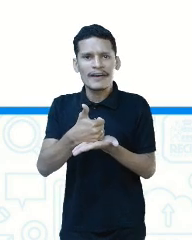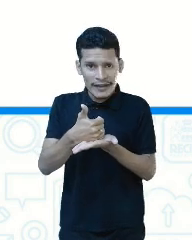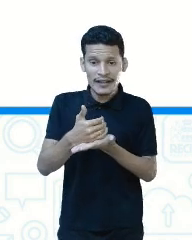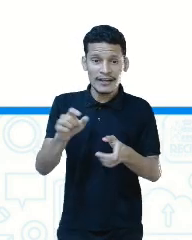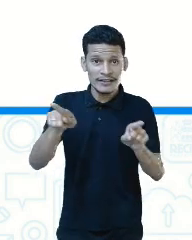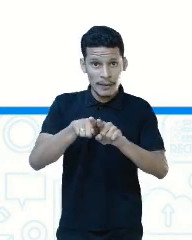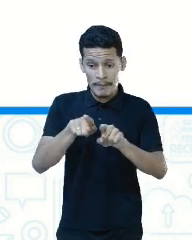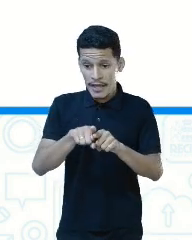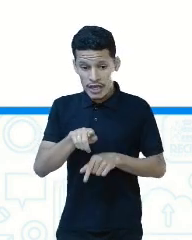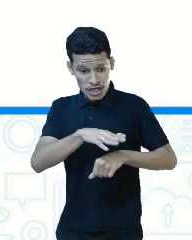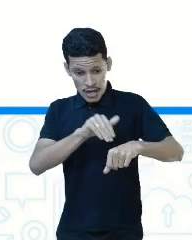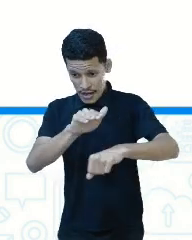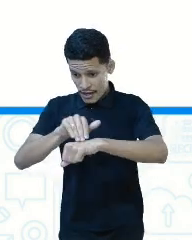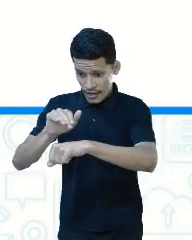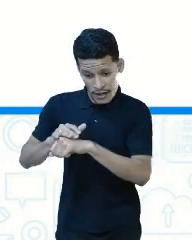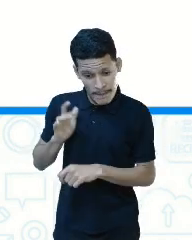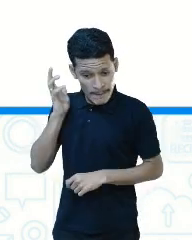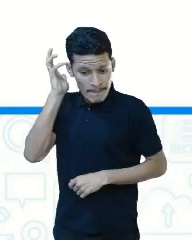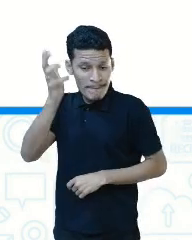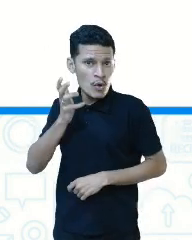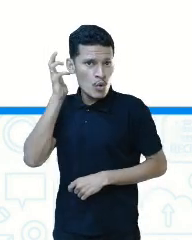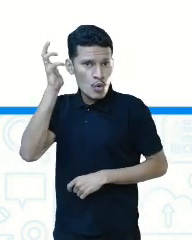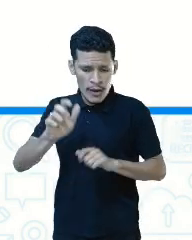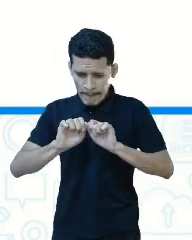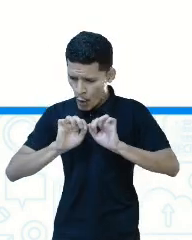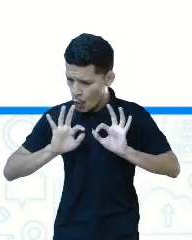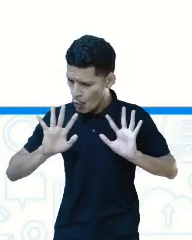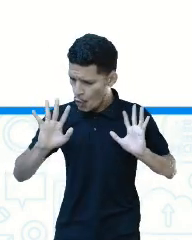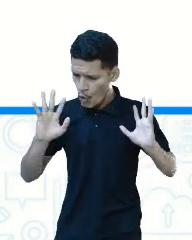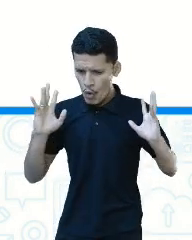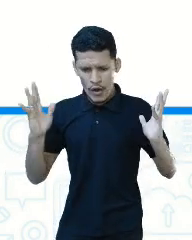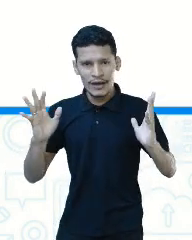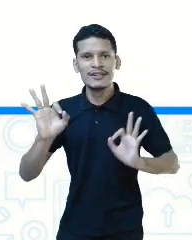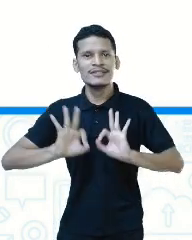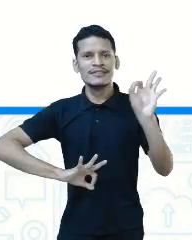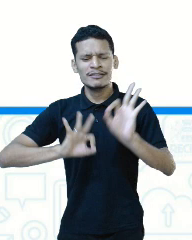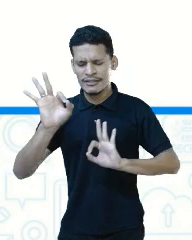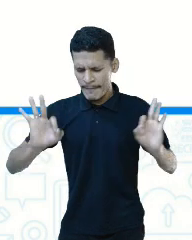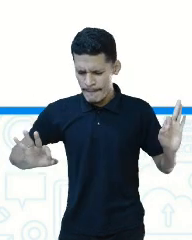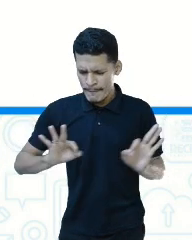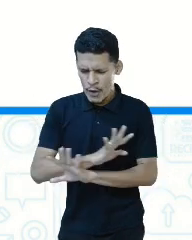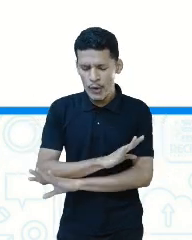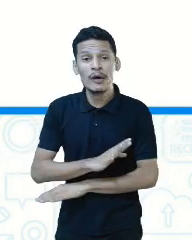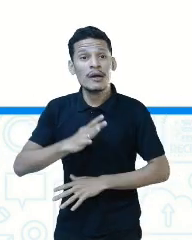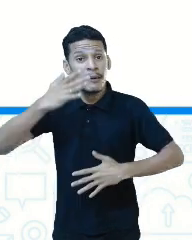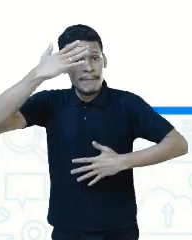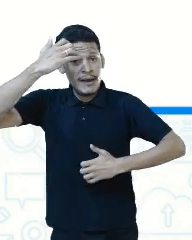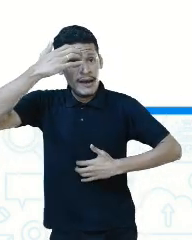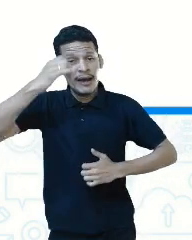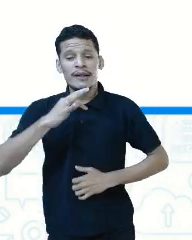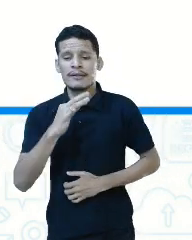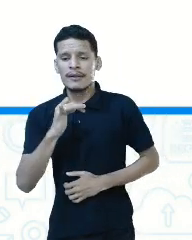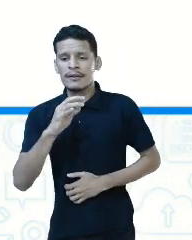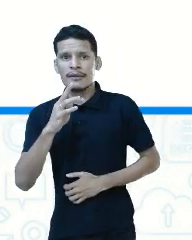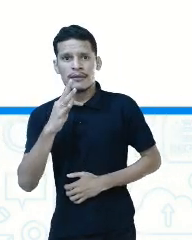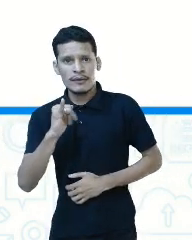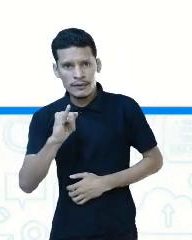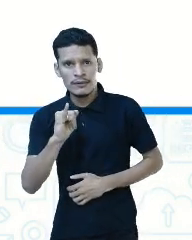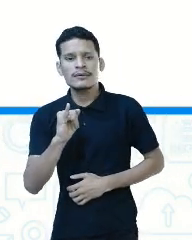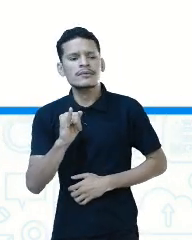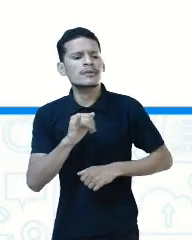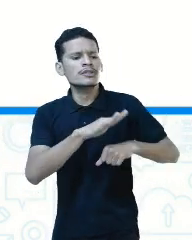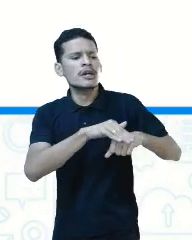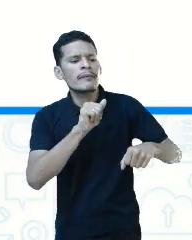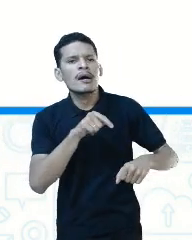grande orquestra e deixaram tudo preparado. O macaquinho Titi ficou encarregado de ir